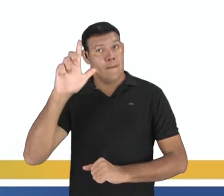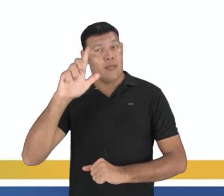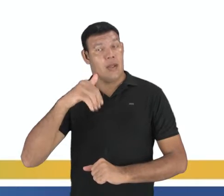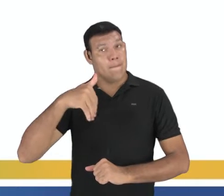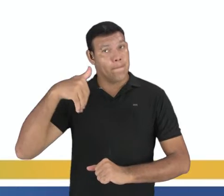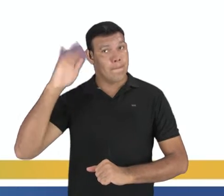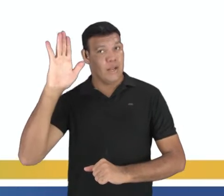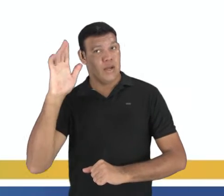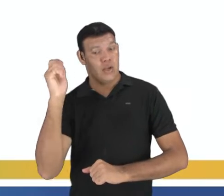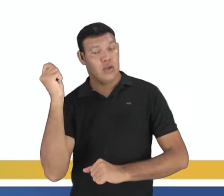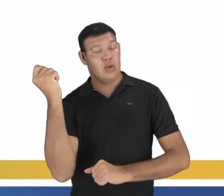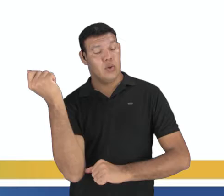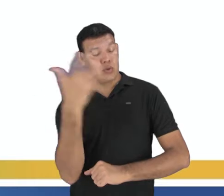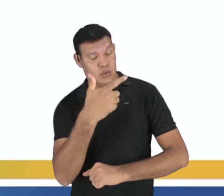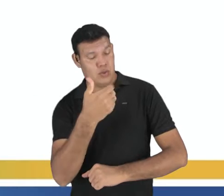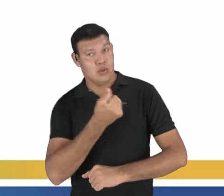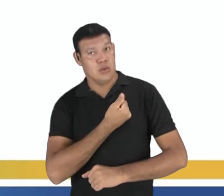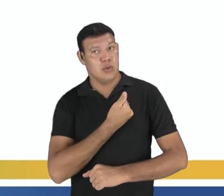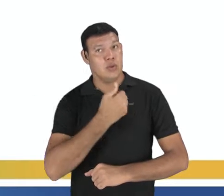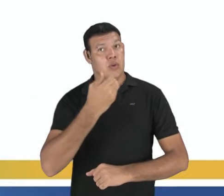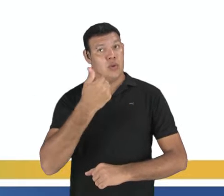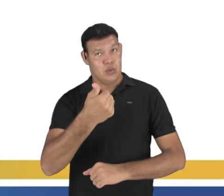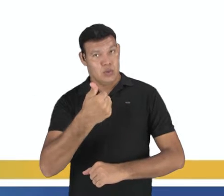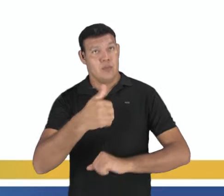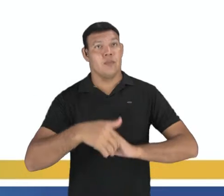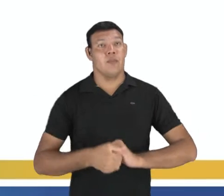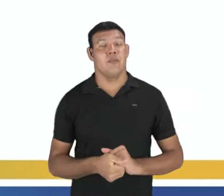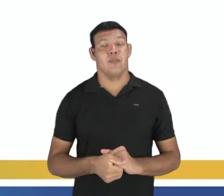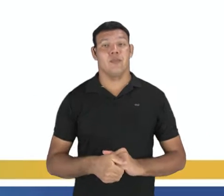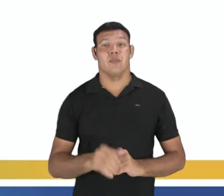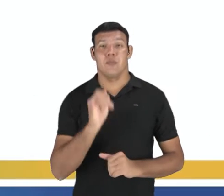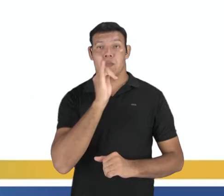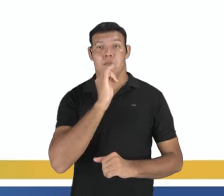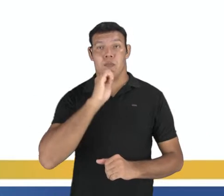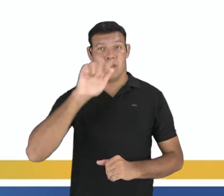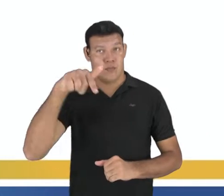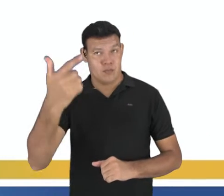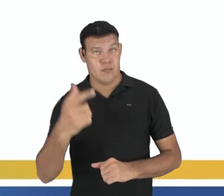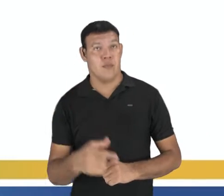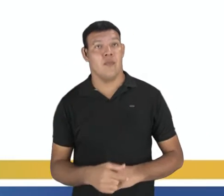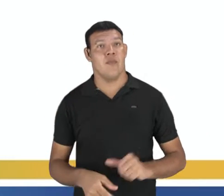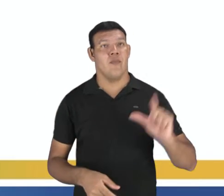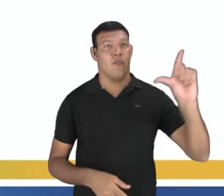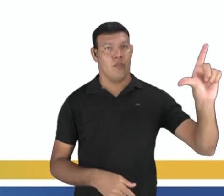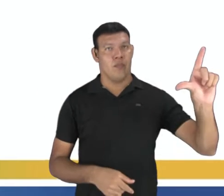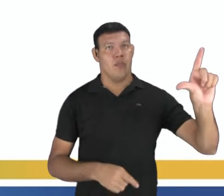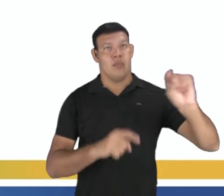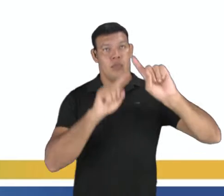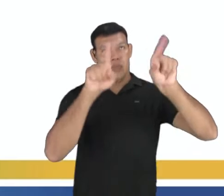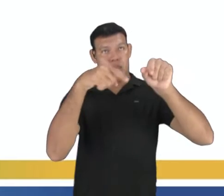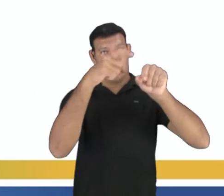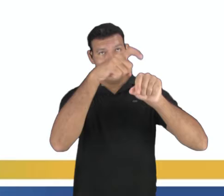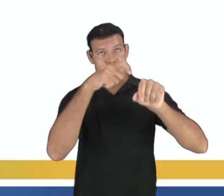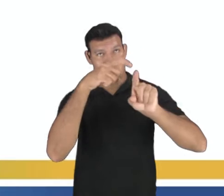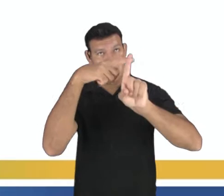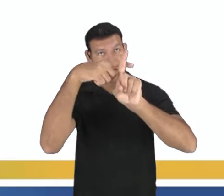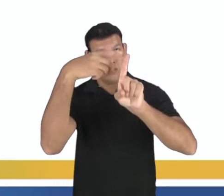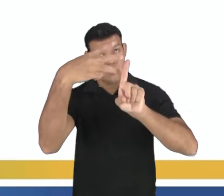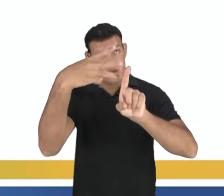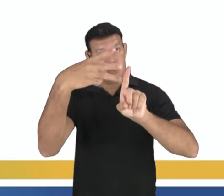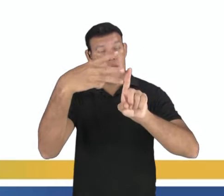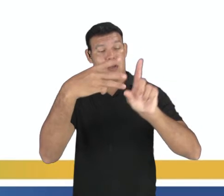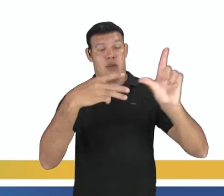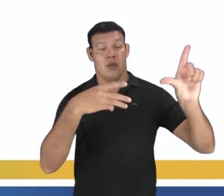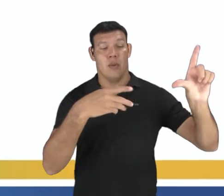1, certo? Um outro exemplo que vocês vão perceber é que o log de x mais 3 na base